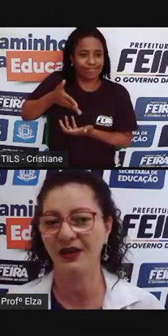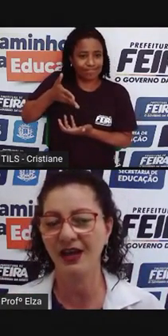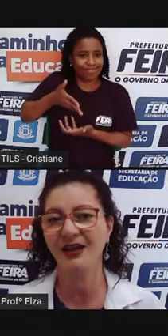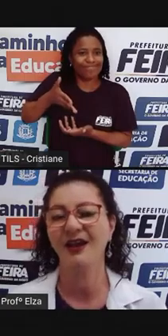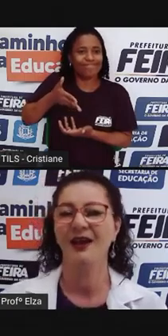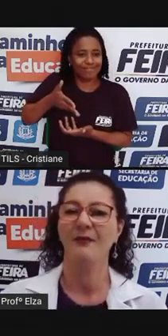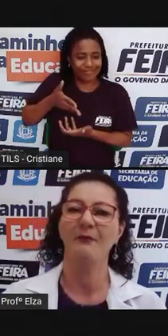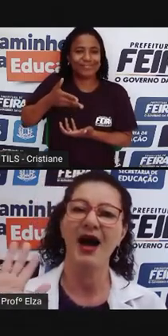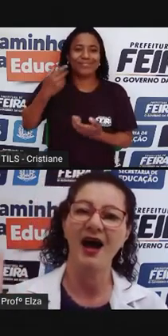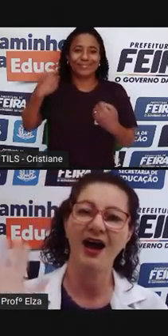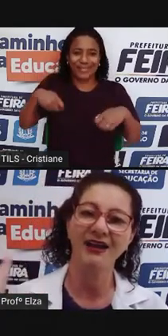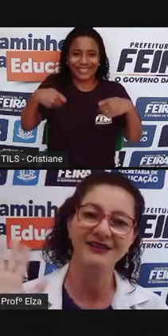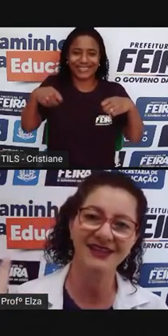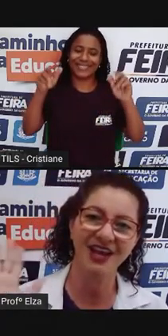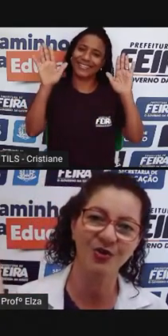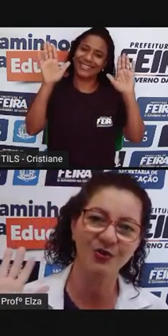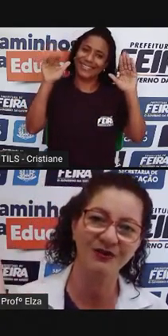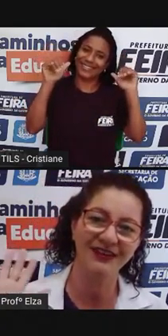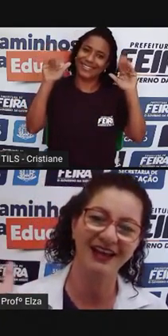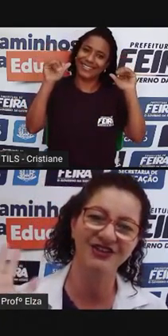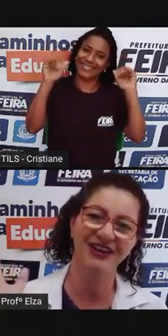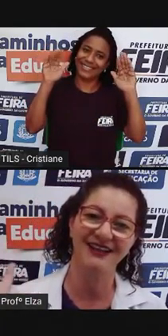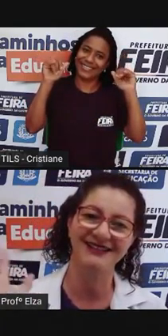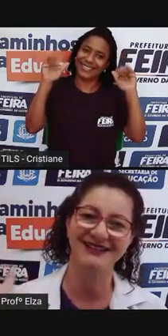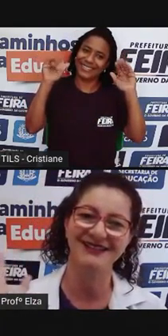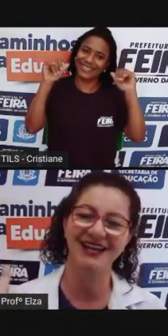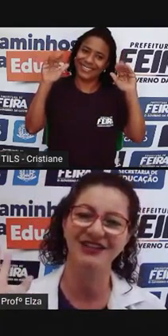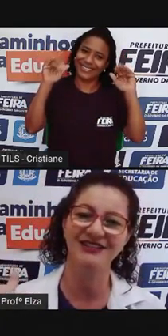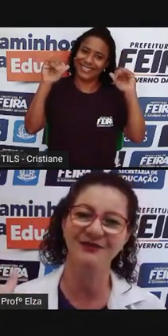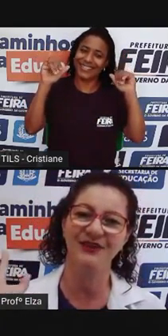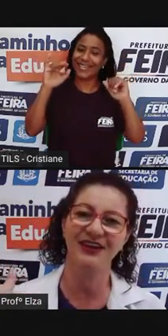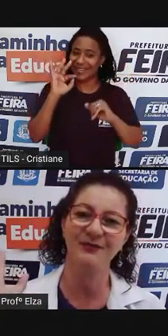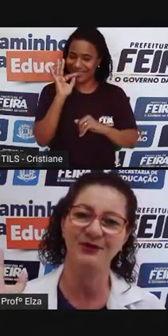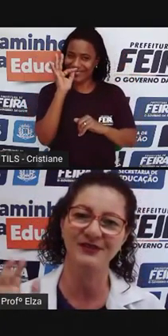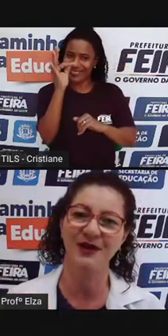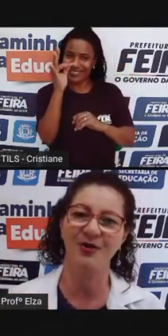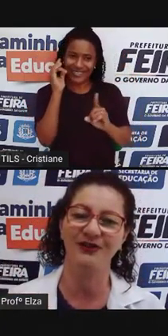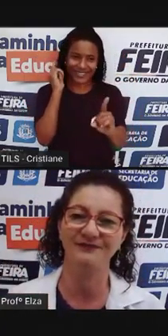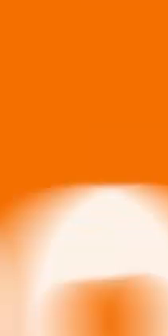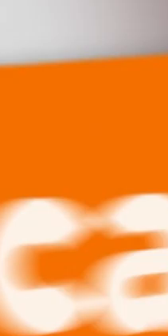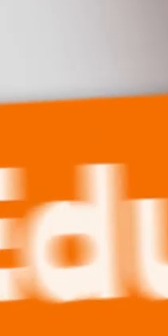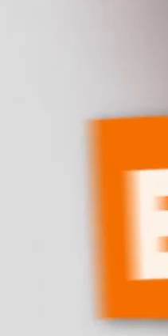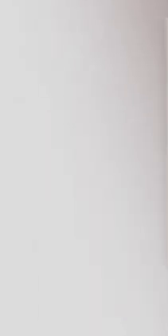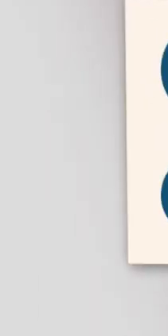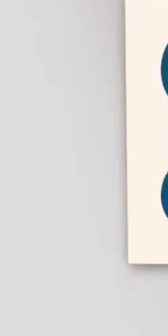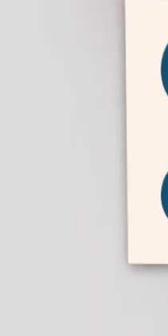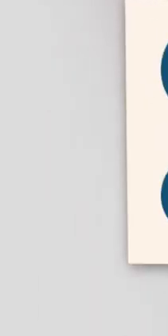ok? Bye, see you next class. A gente se vê na próxima aula.